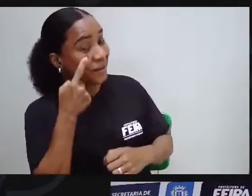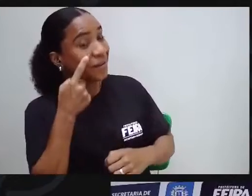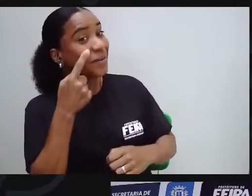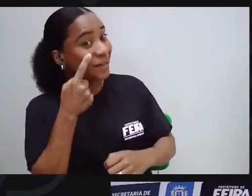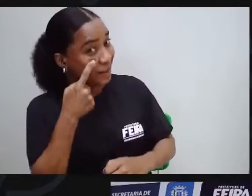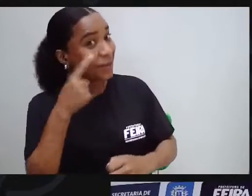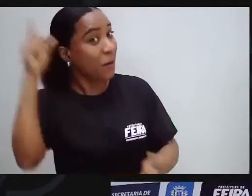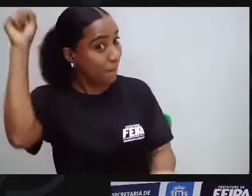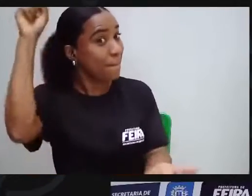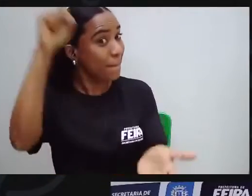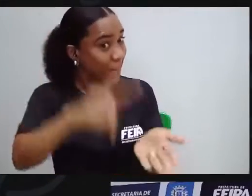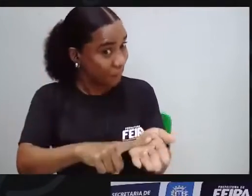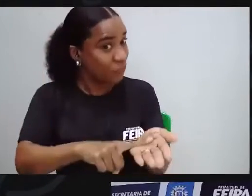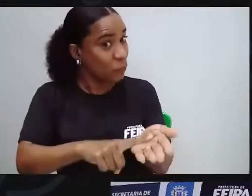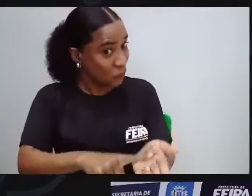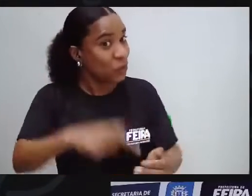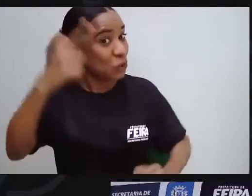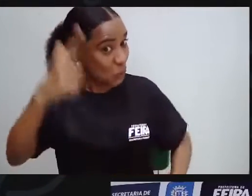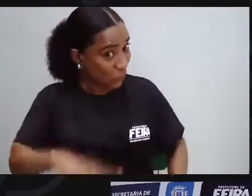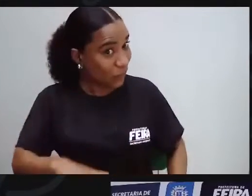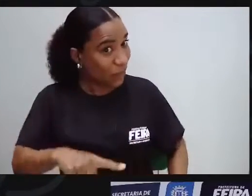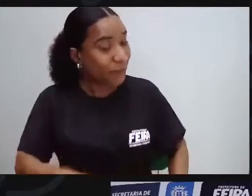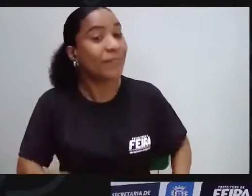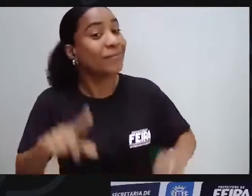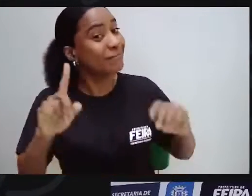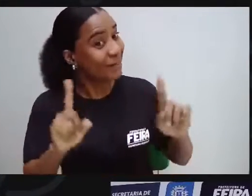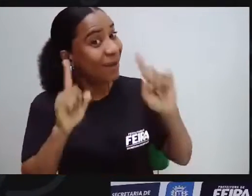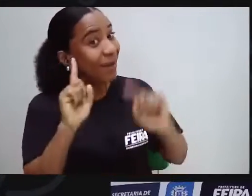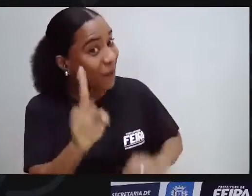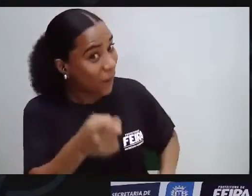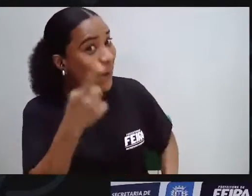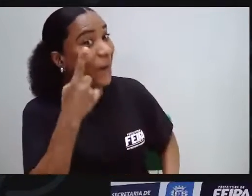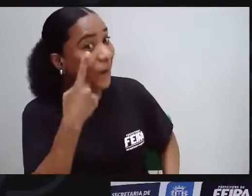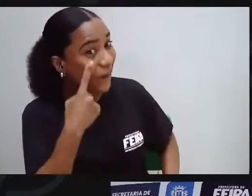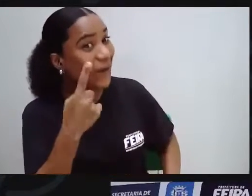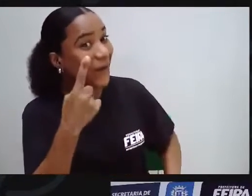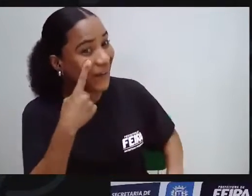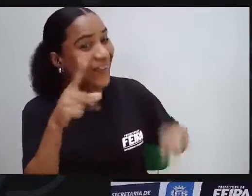cabo longo pesca